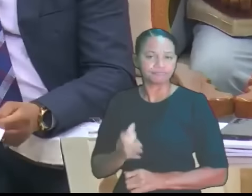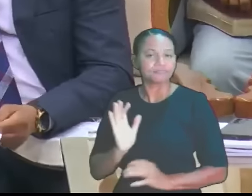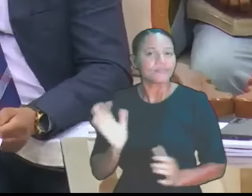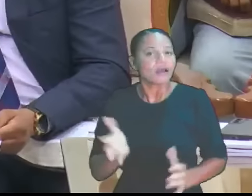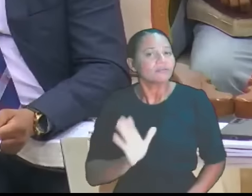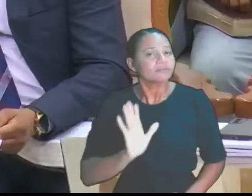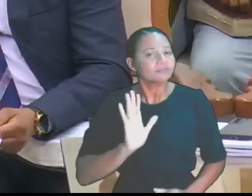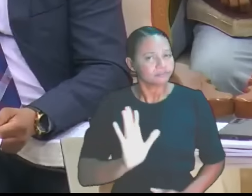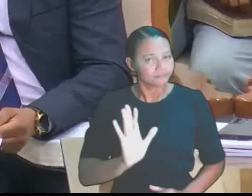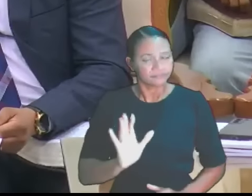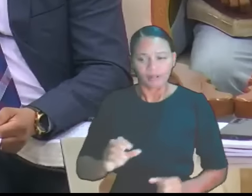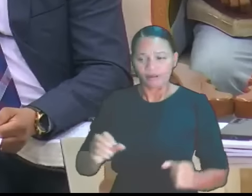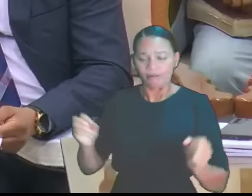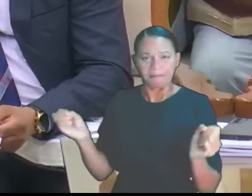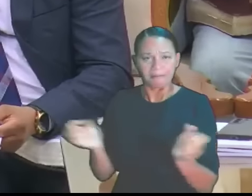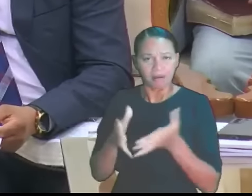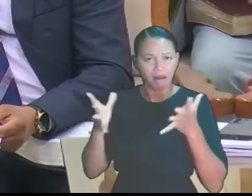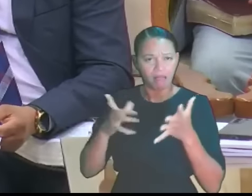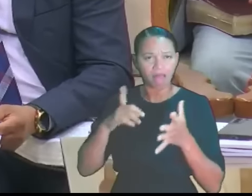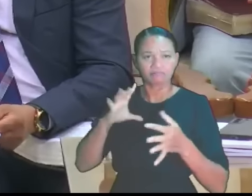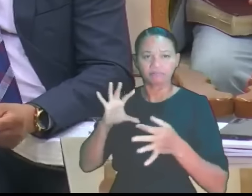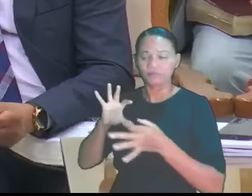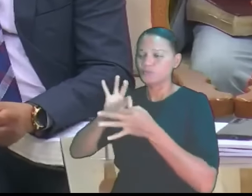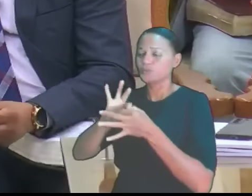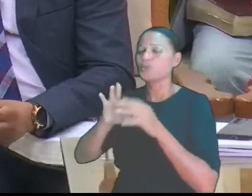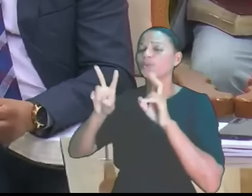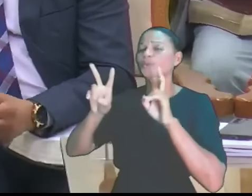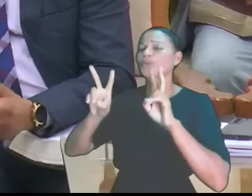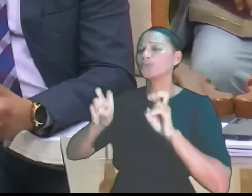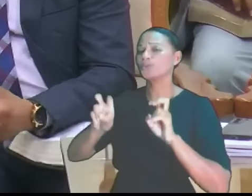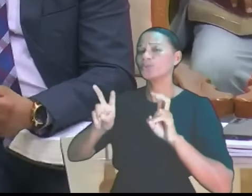ele também está encaixado no tema de